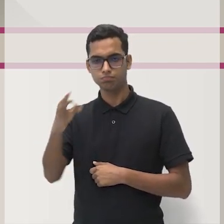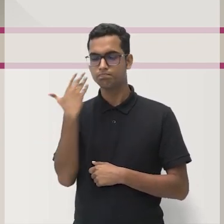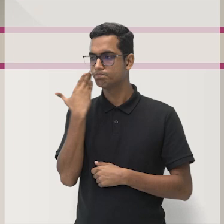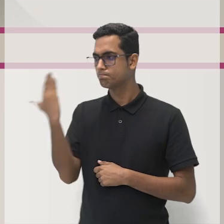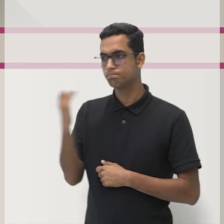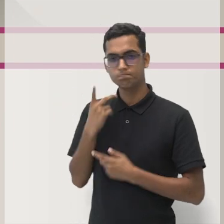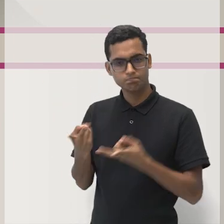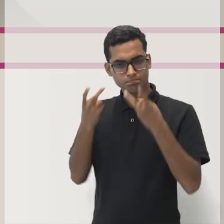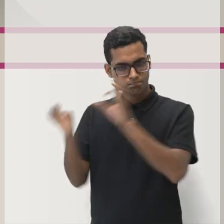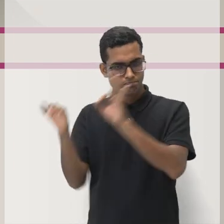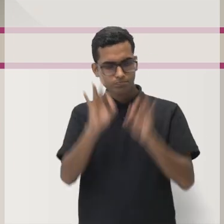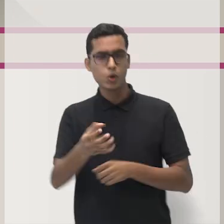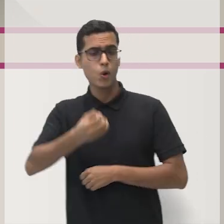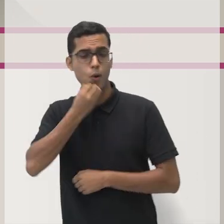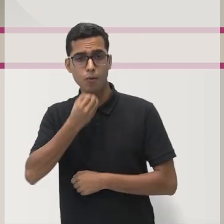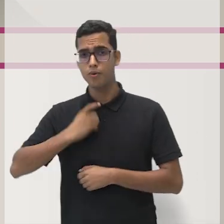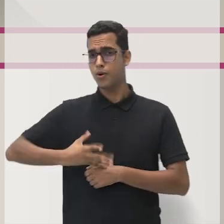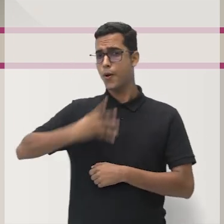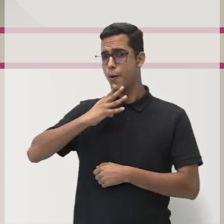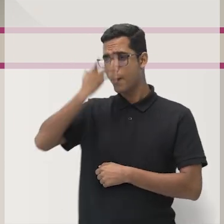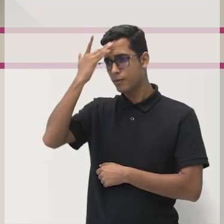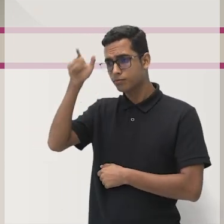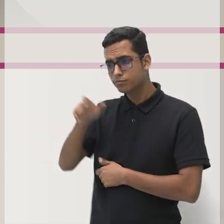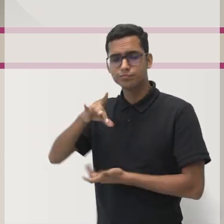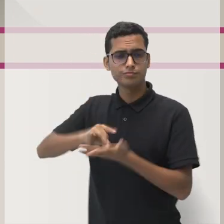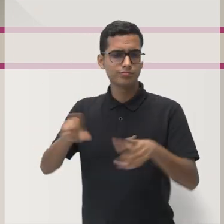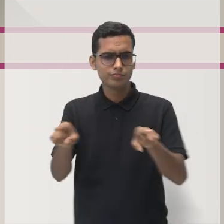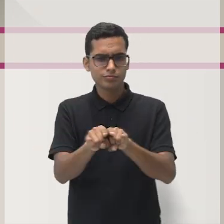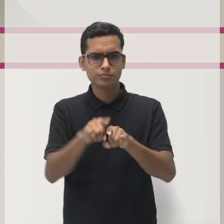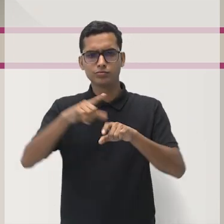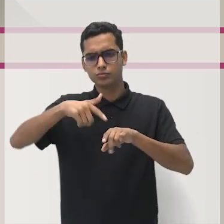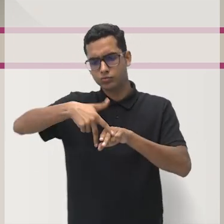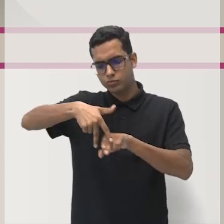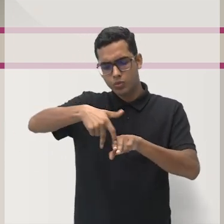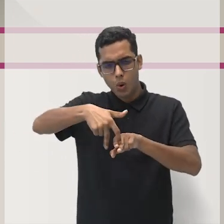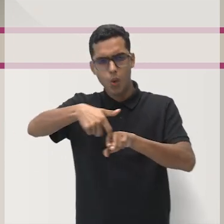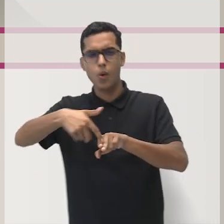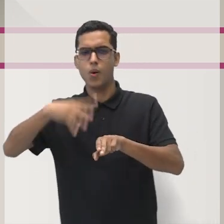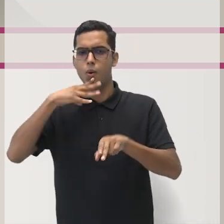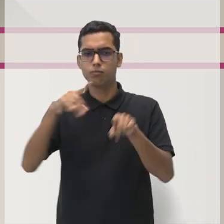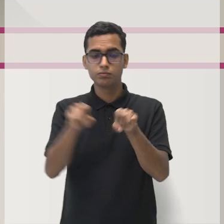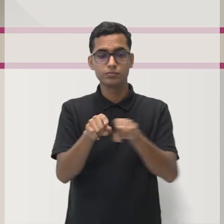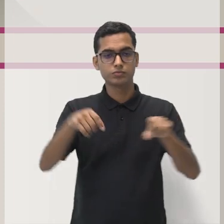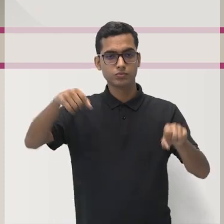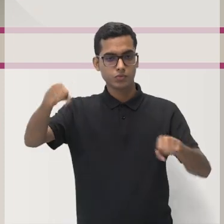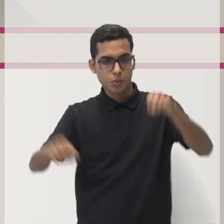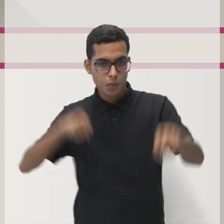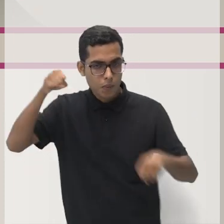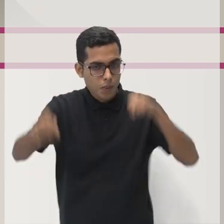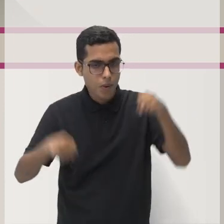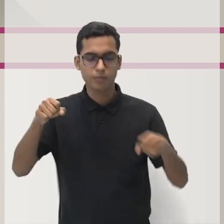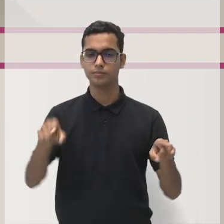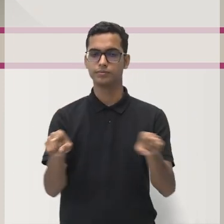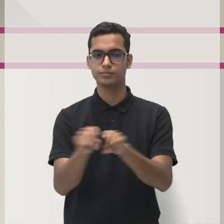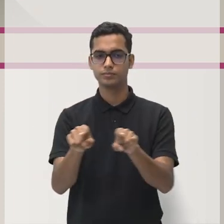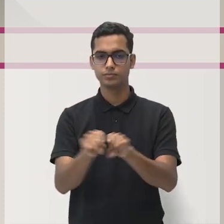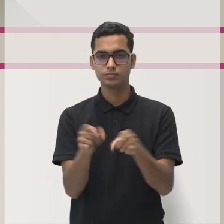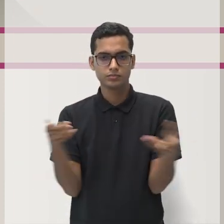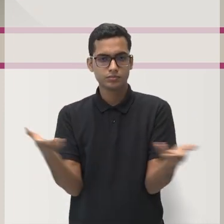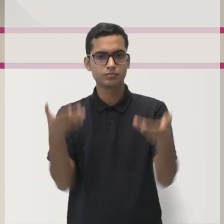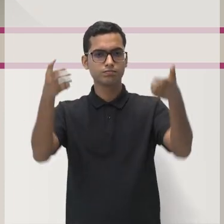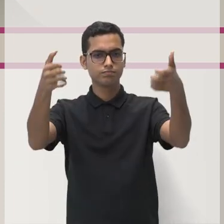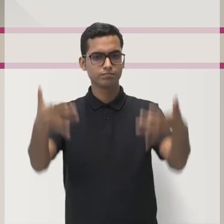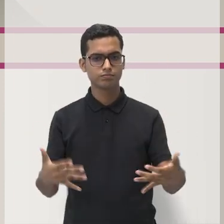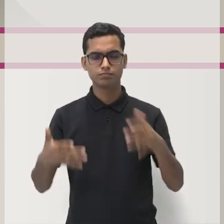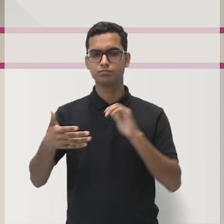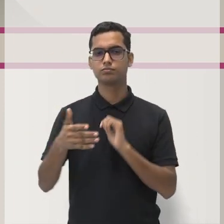tiveram a oportunidade de conhecer um pouco do skate e da bike, mas vamos ali falar um pouco